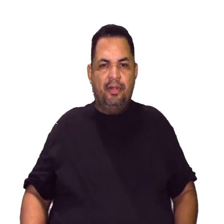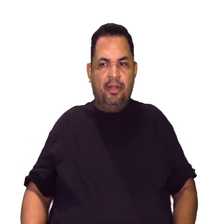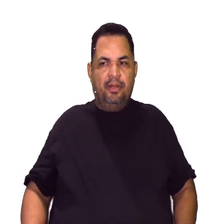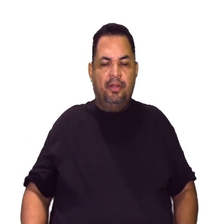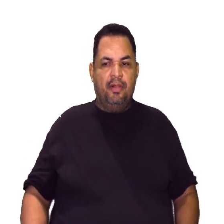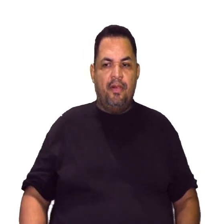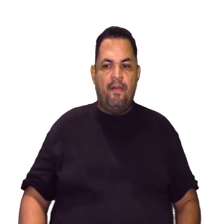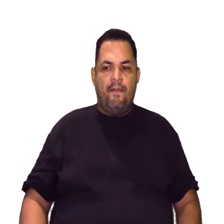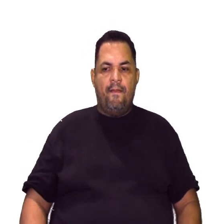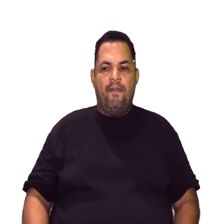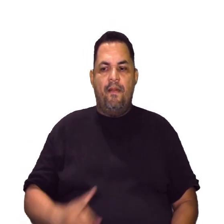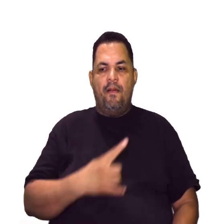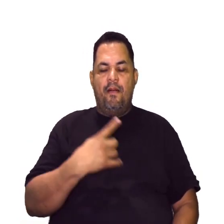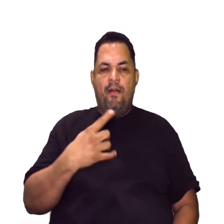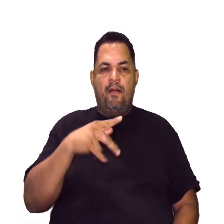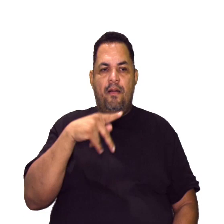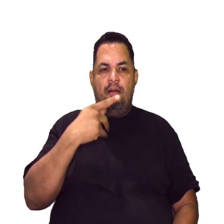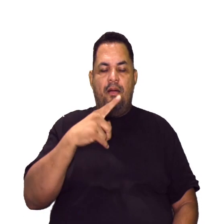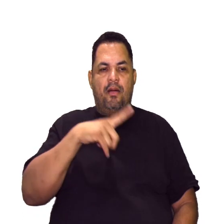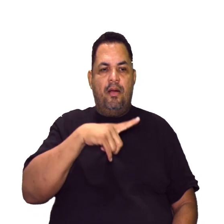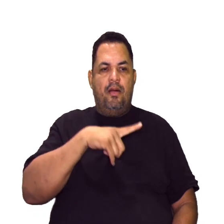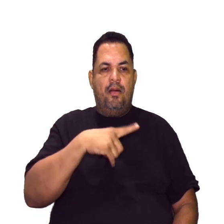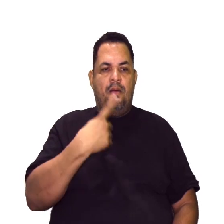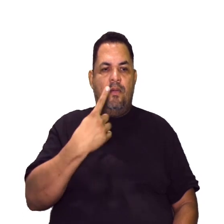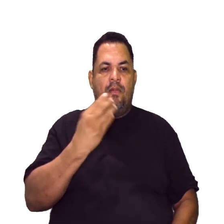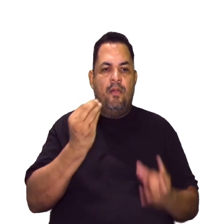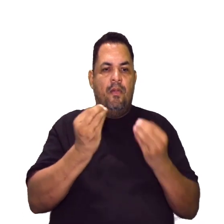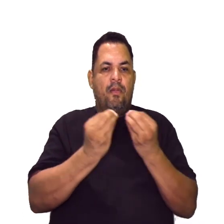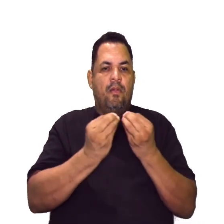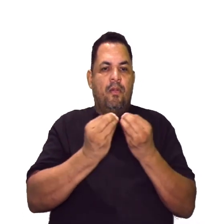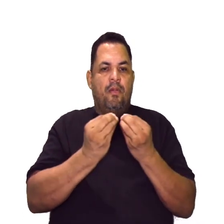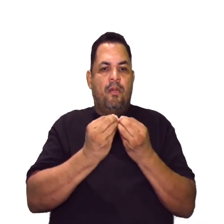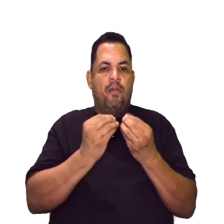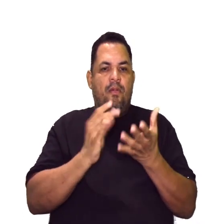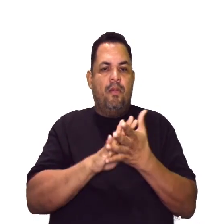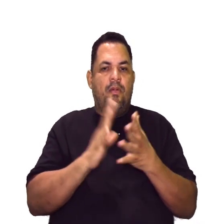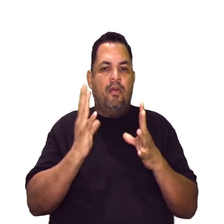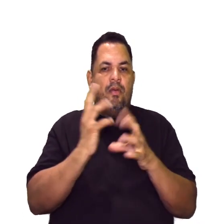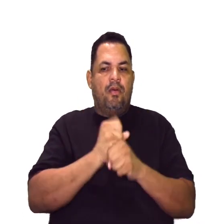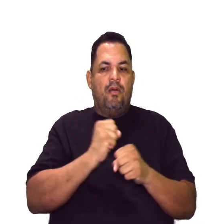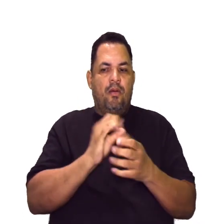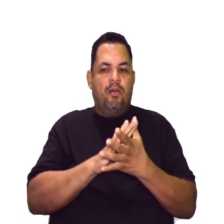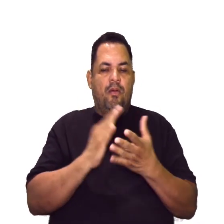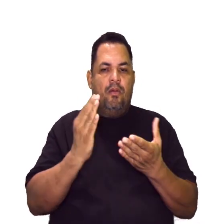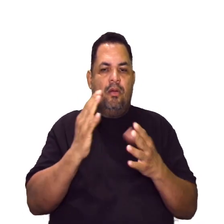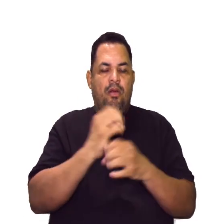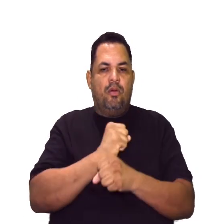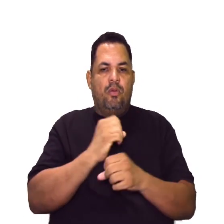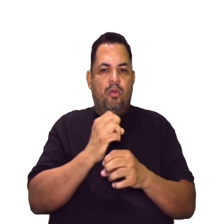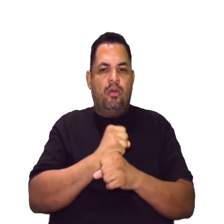de você ter uma molécula e você quer determinar a geometria desta molécula,